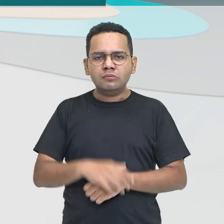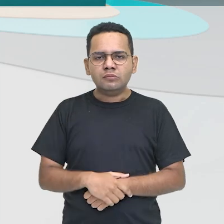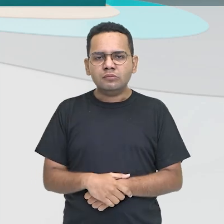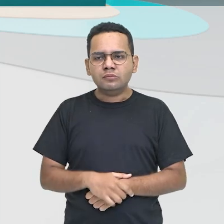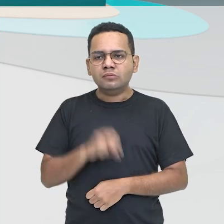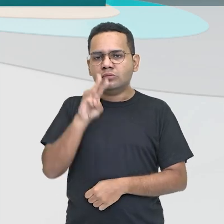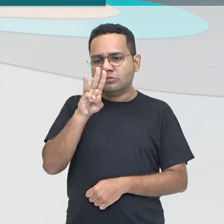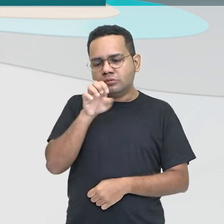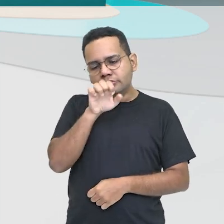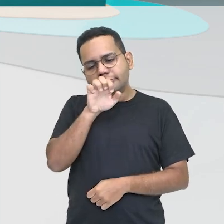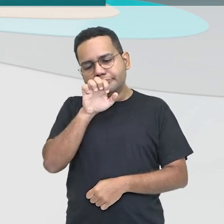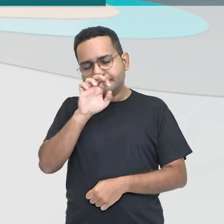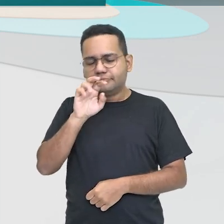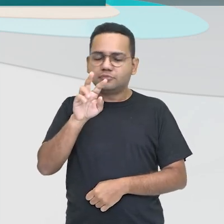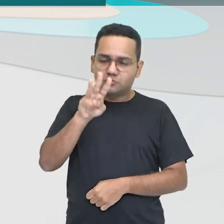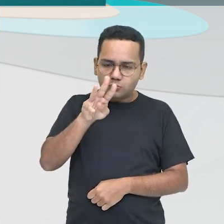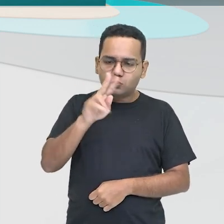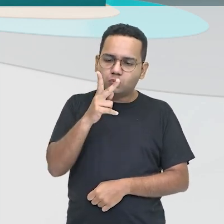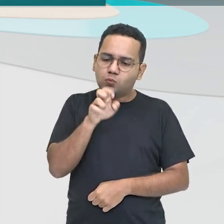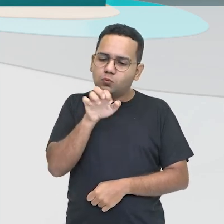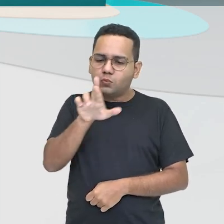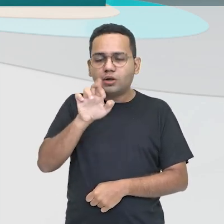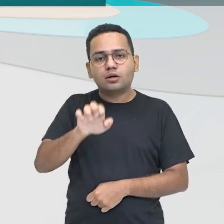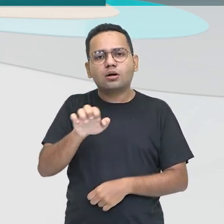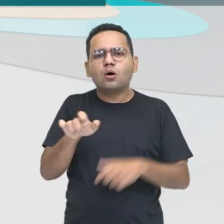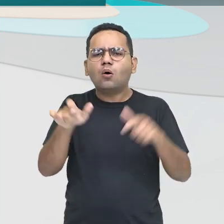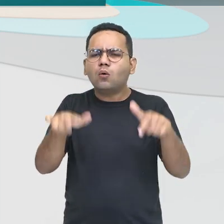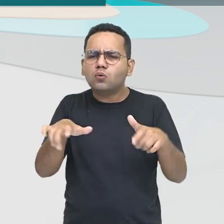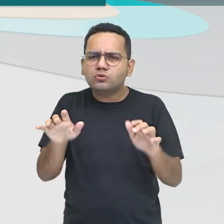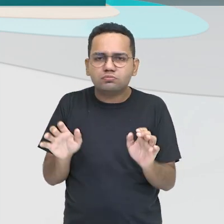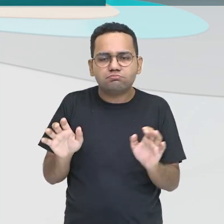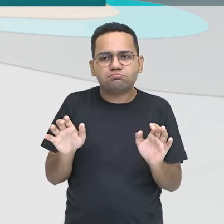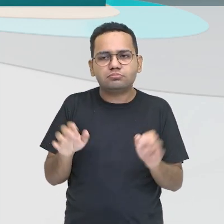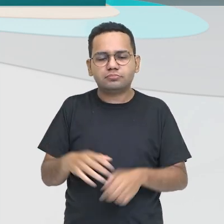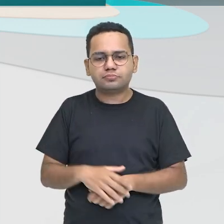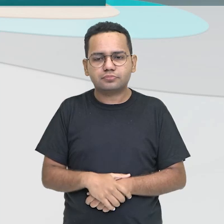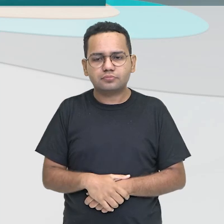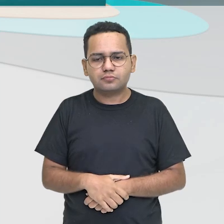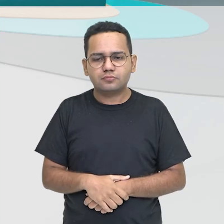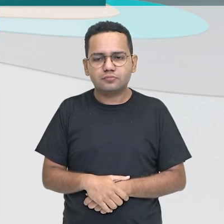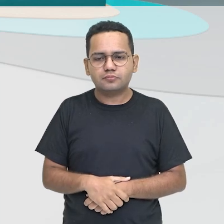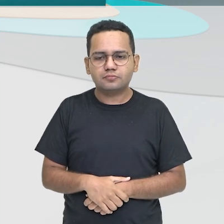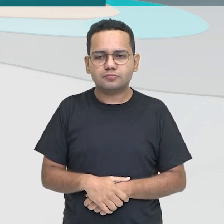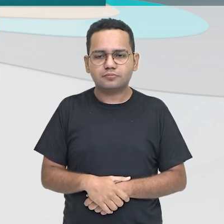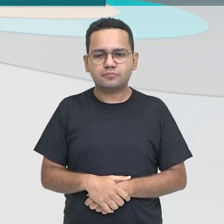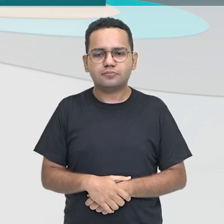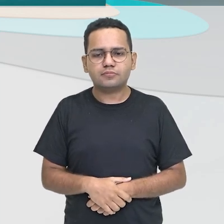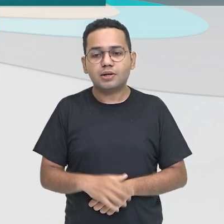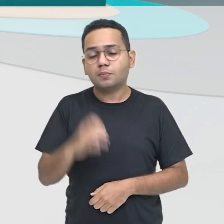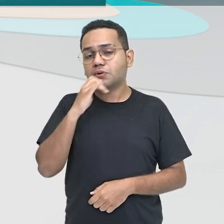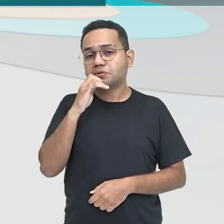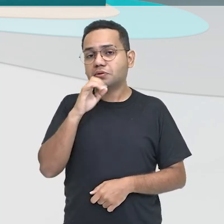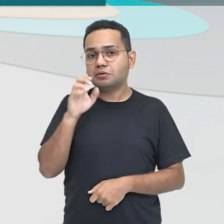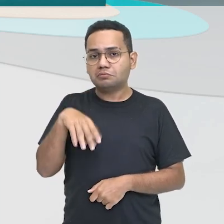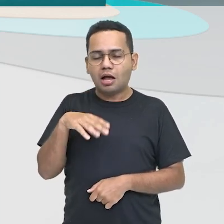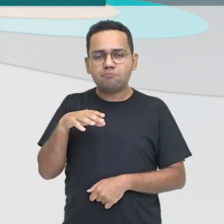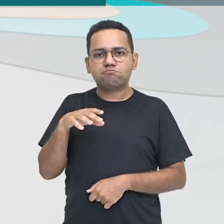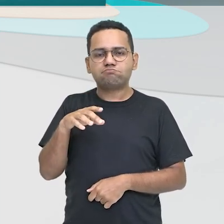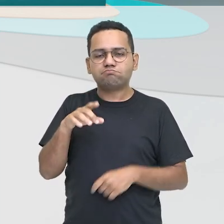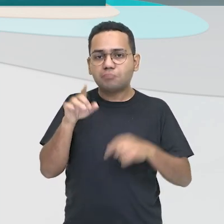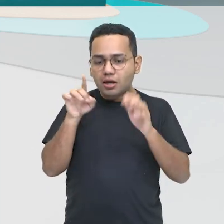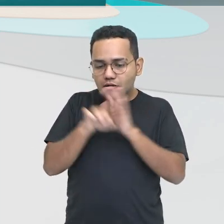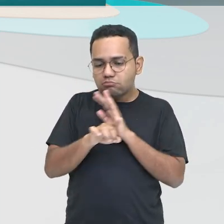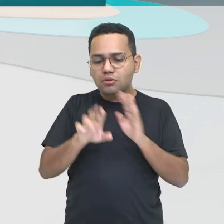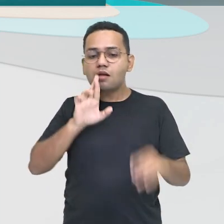é where, onde. A resposta dessa pergunta feita à palavra, né, ao verbo, aquele contexto ali onde o advérbio